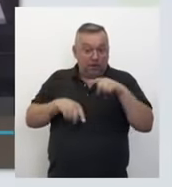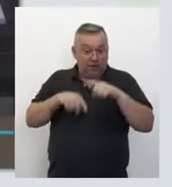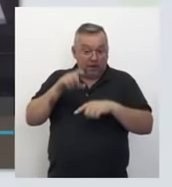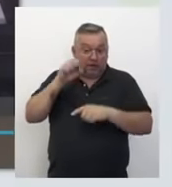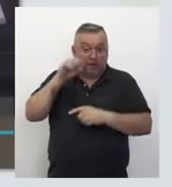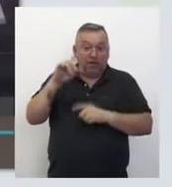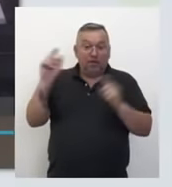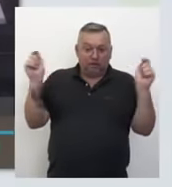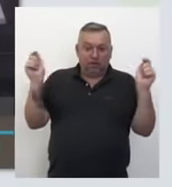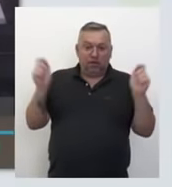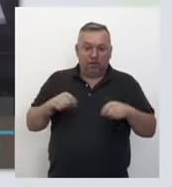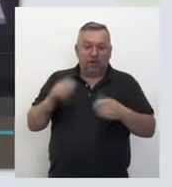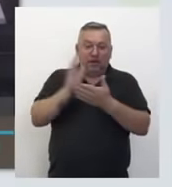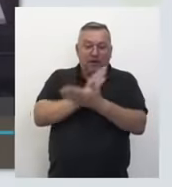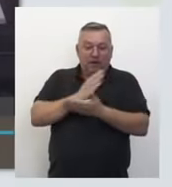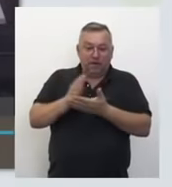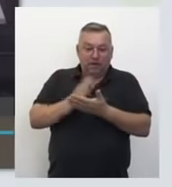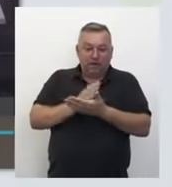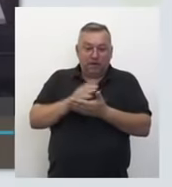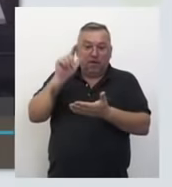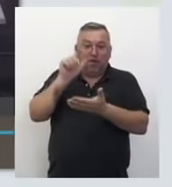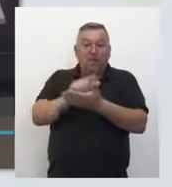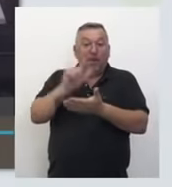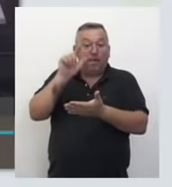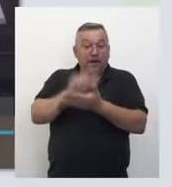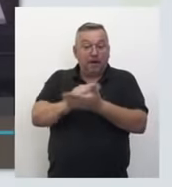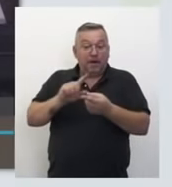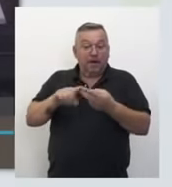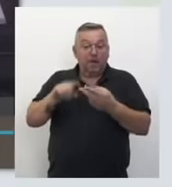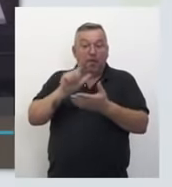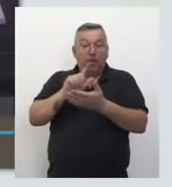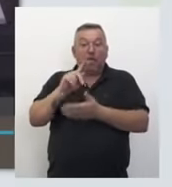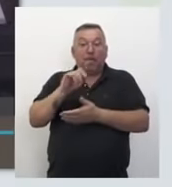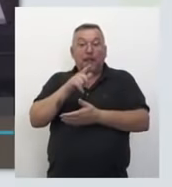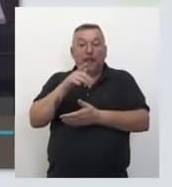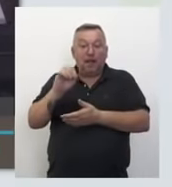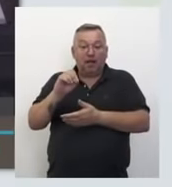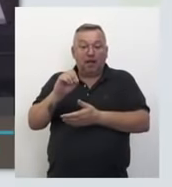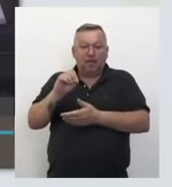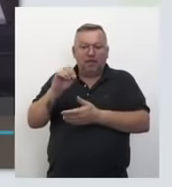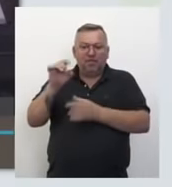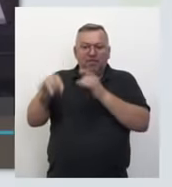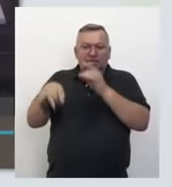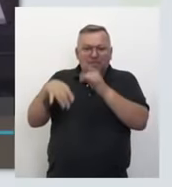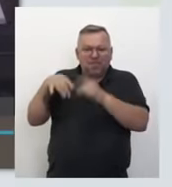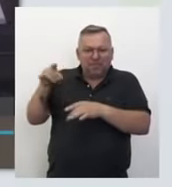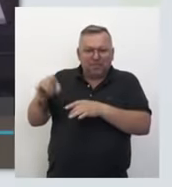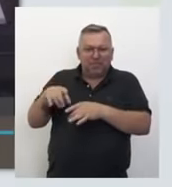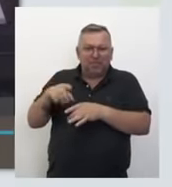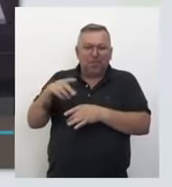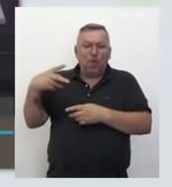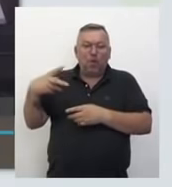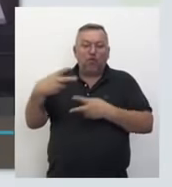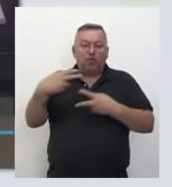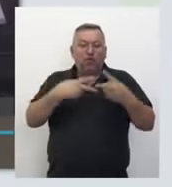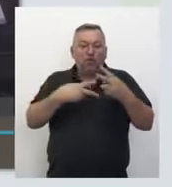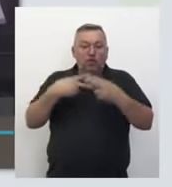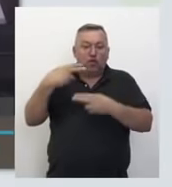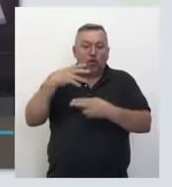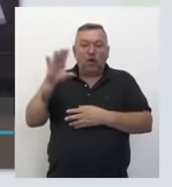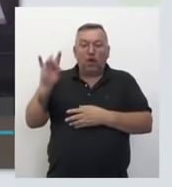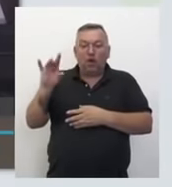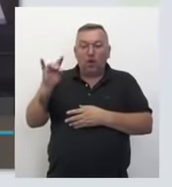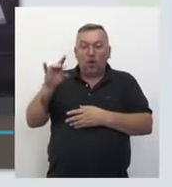vocês puderem, separem papel, papelão, sucata, tesoura,